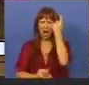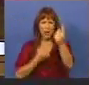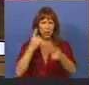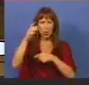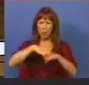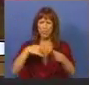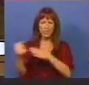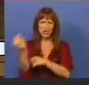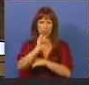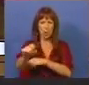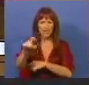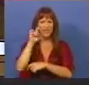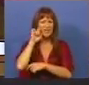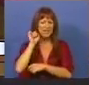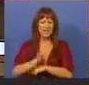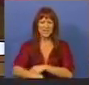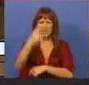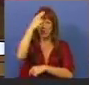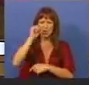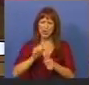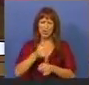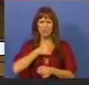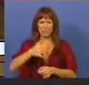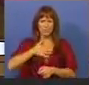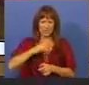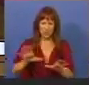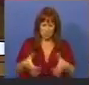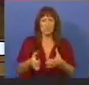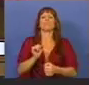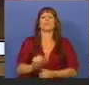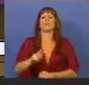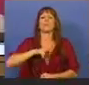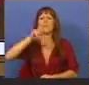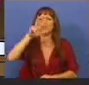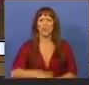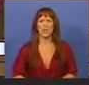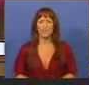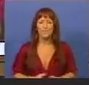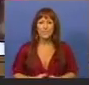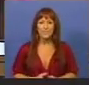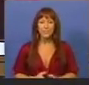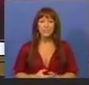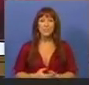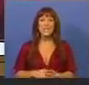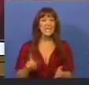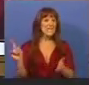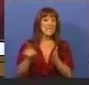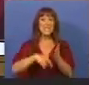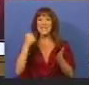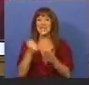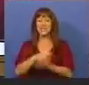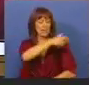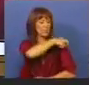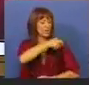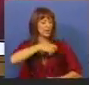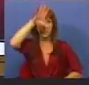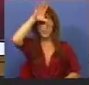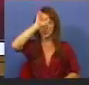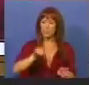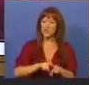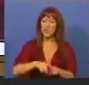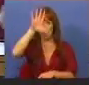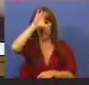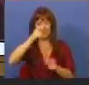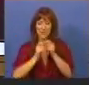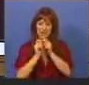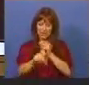efetuado contra a defesa da história e do património coletivo de Portugal. Sempre em nome do Governo, do que o Governo